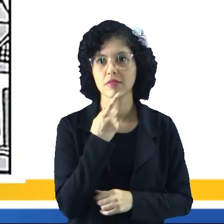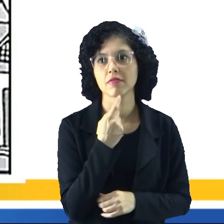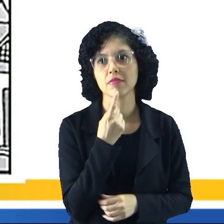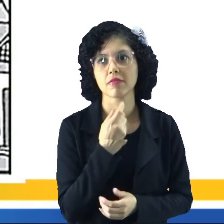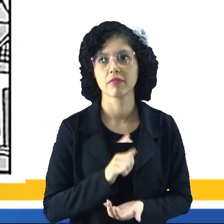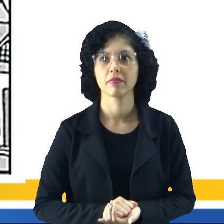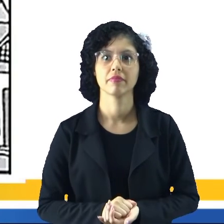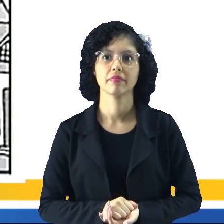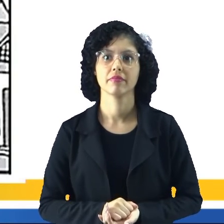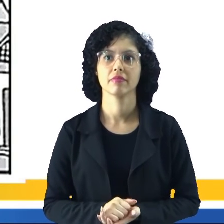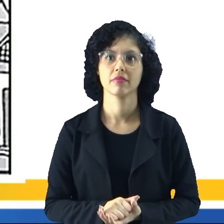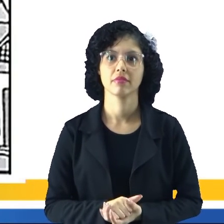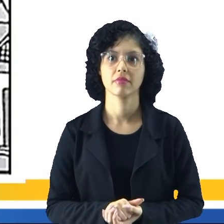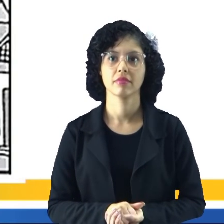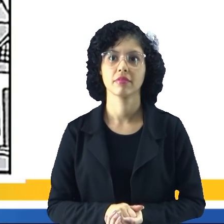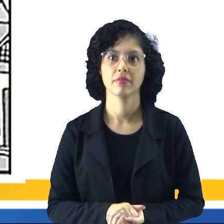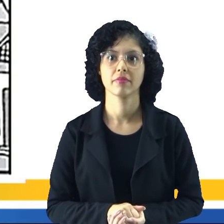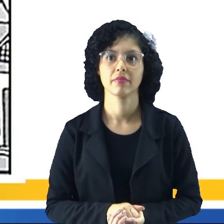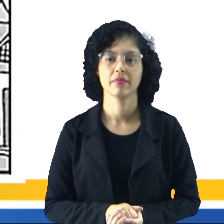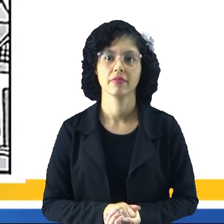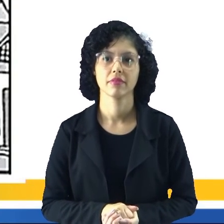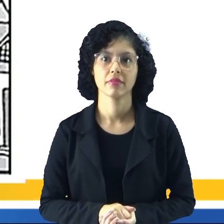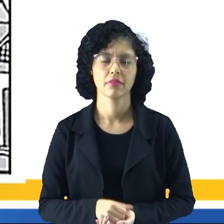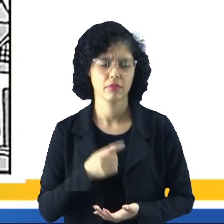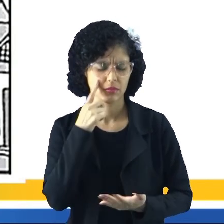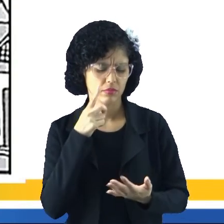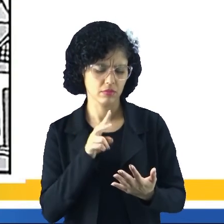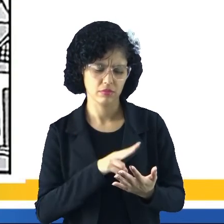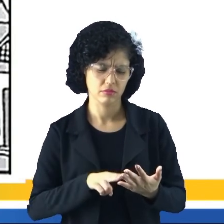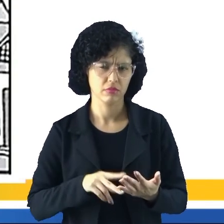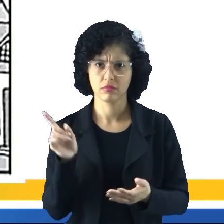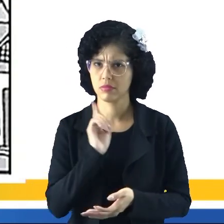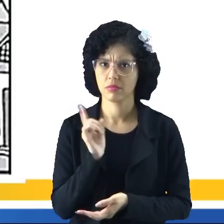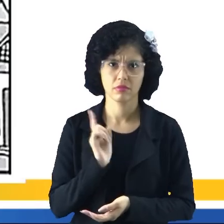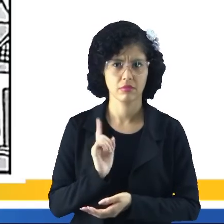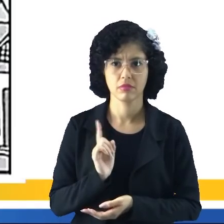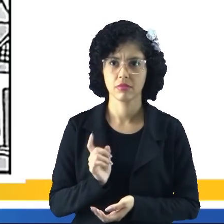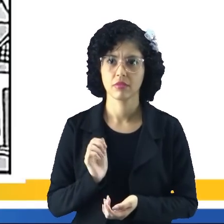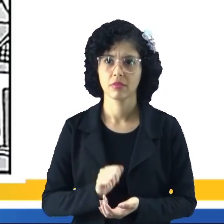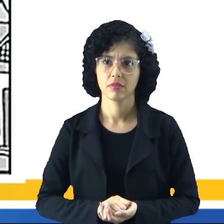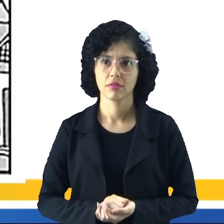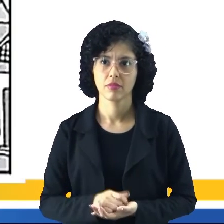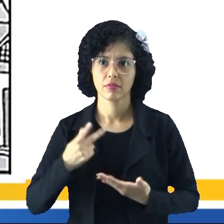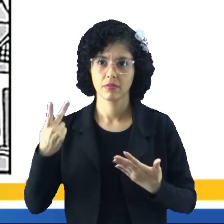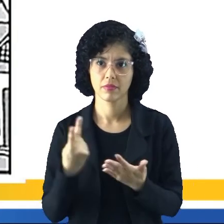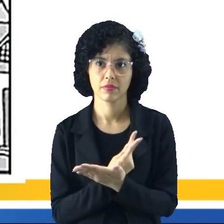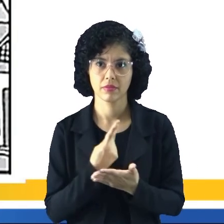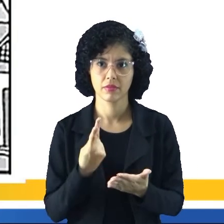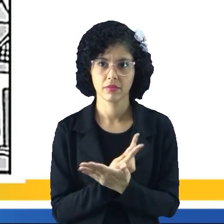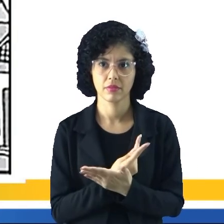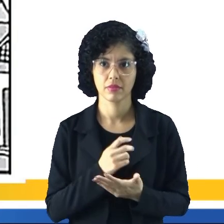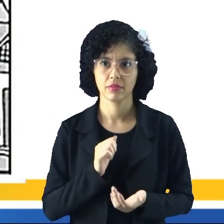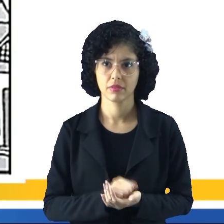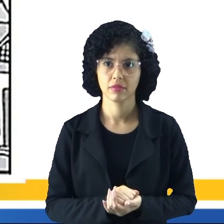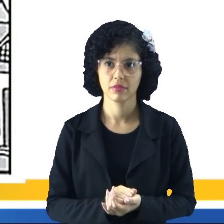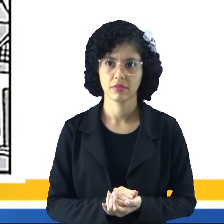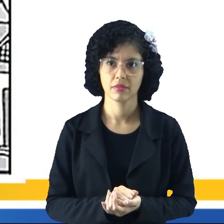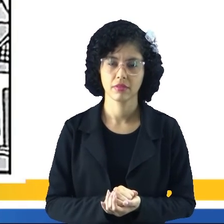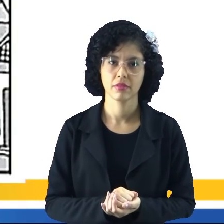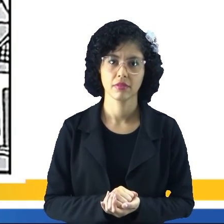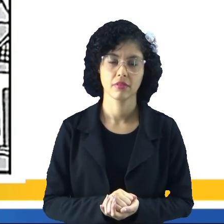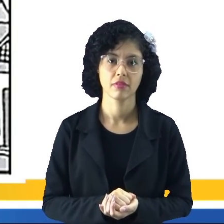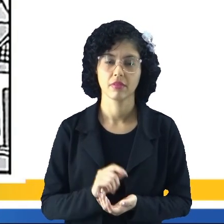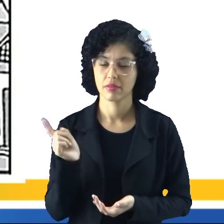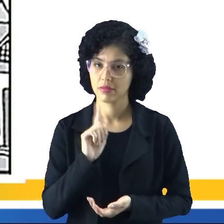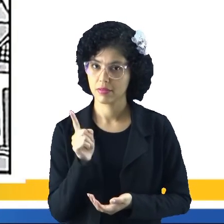cor do amor. Aí ela dá uma olhada, né, na carta, ela disse: não, Gaturro, são os erros de ortografia corrigidos em rojo. Ou